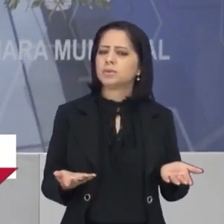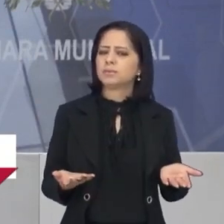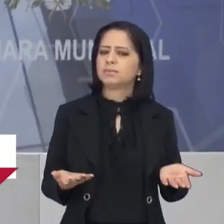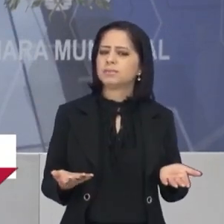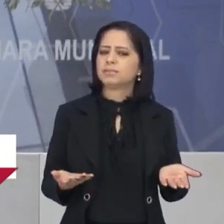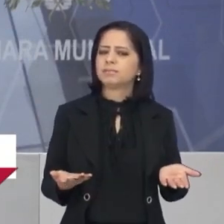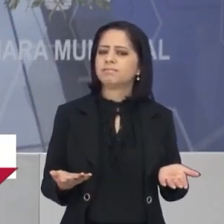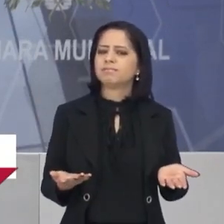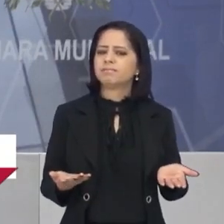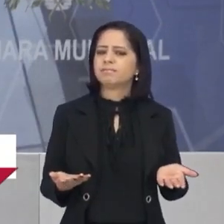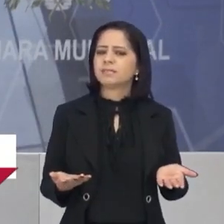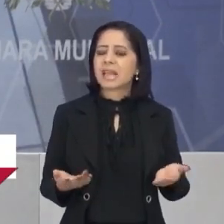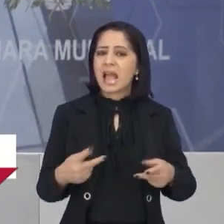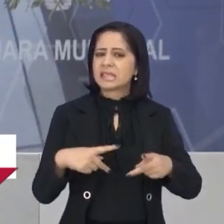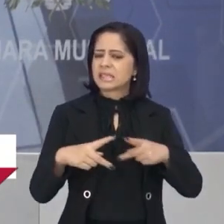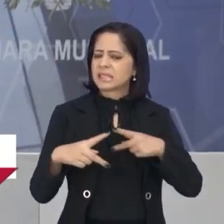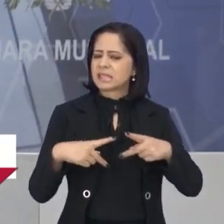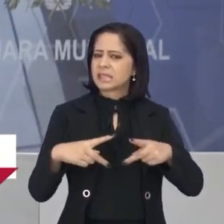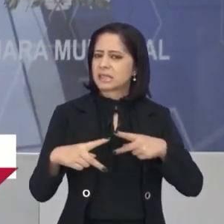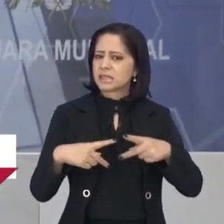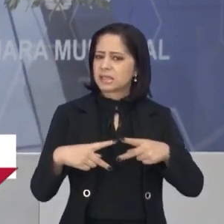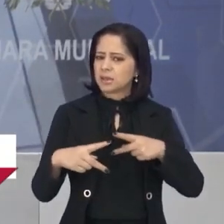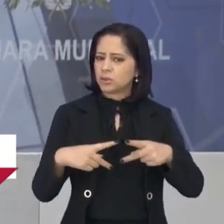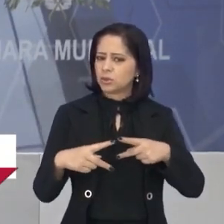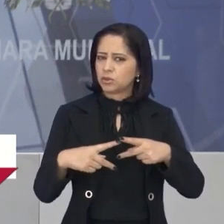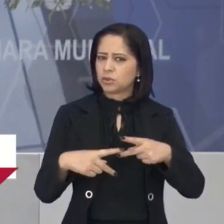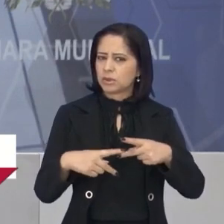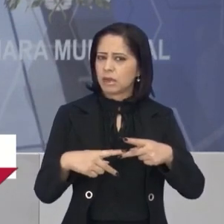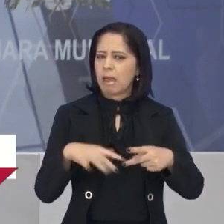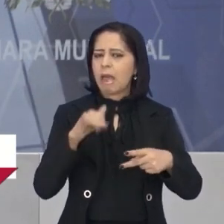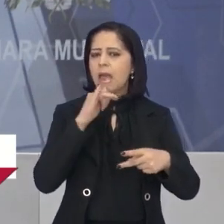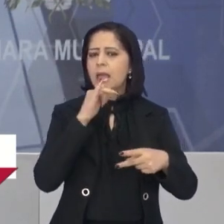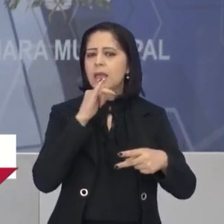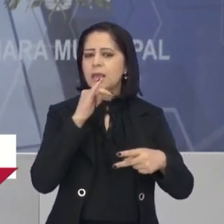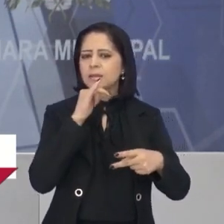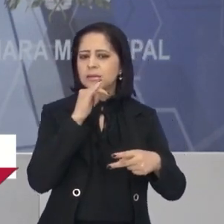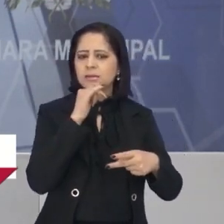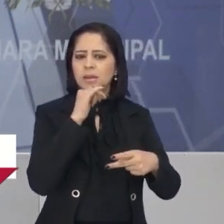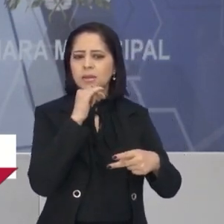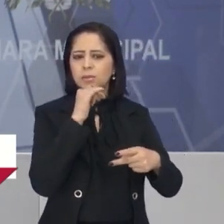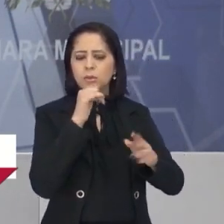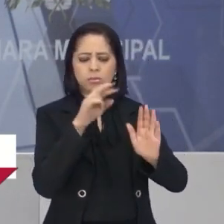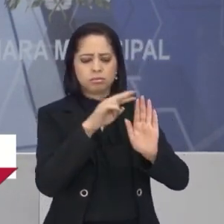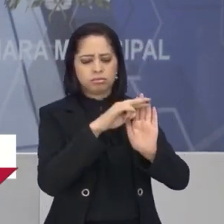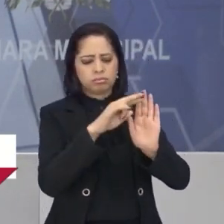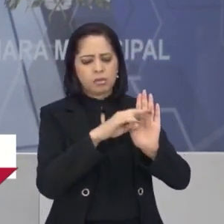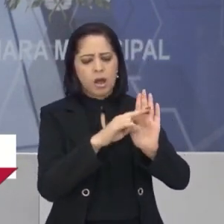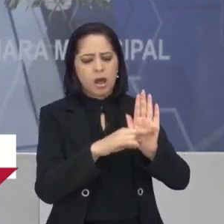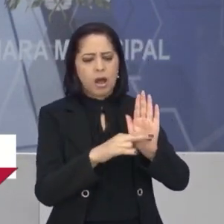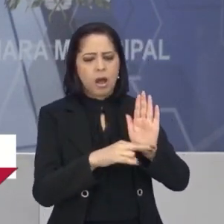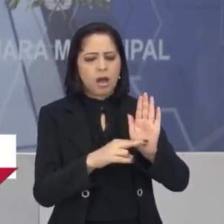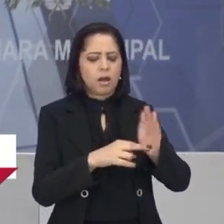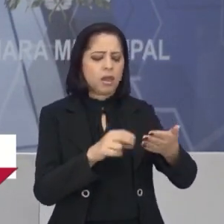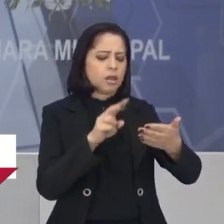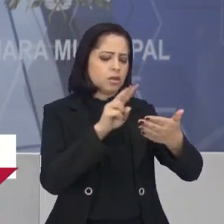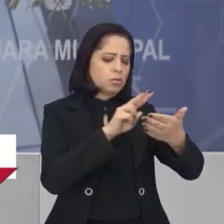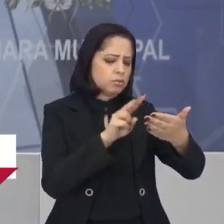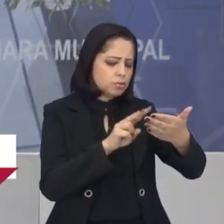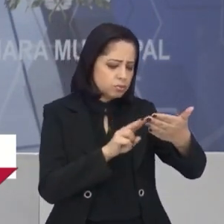sentido São José dos Campos se debruçar numa regulamentação dessa abrangência